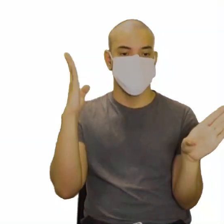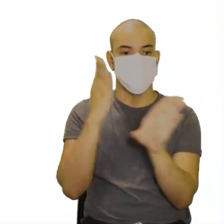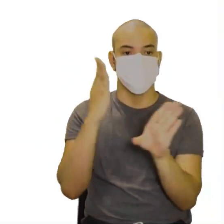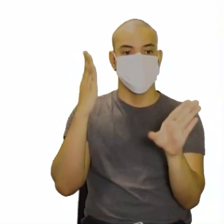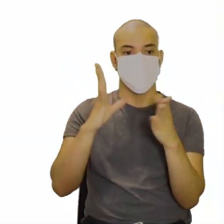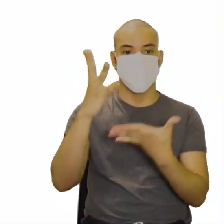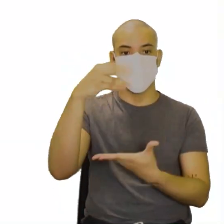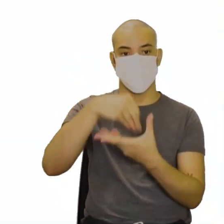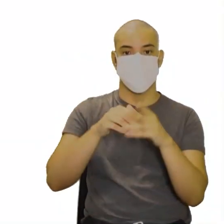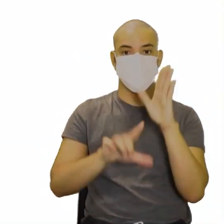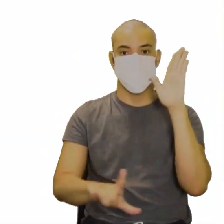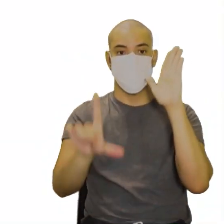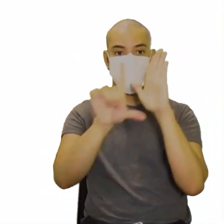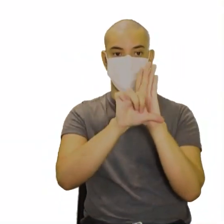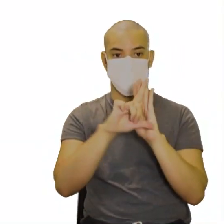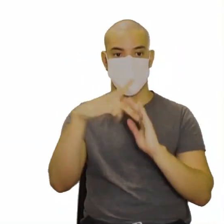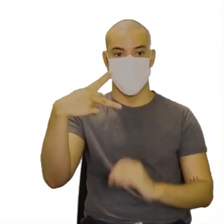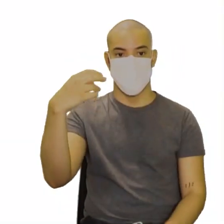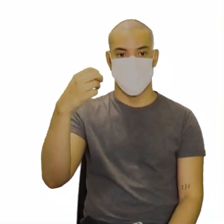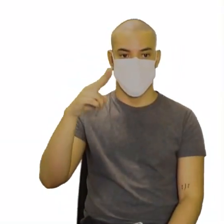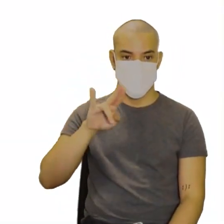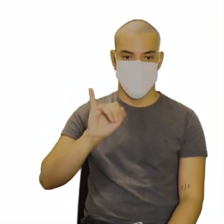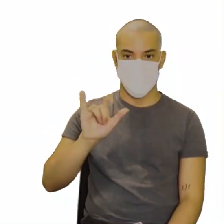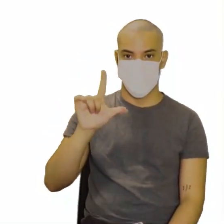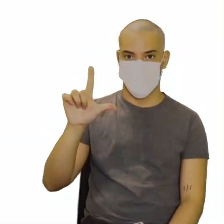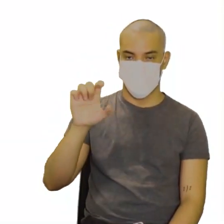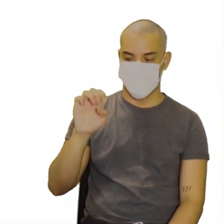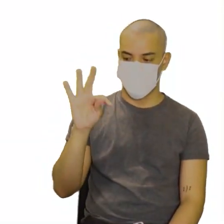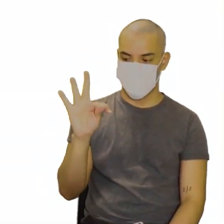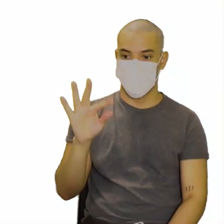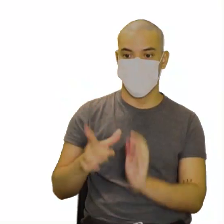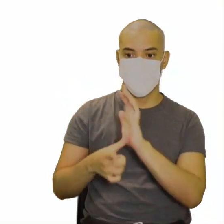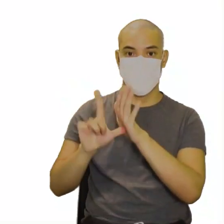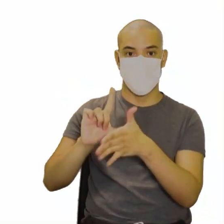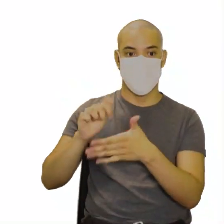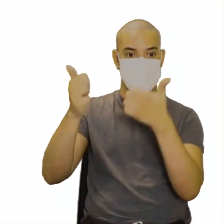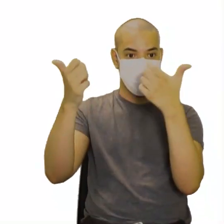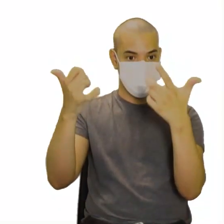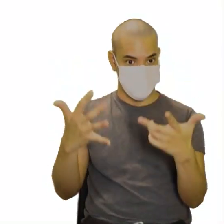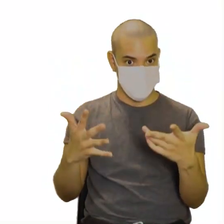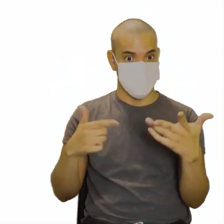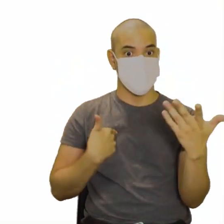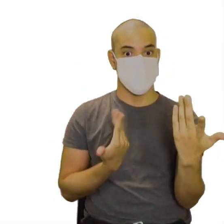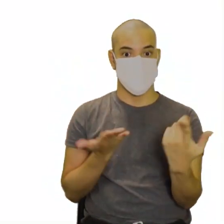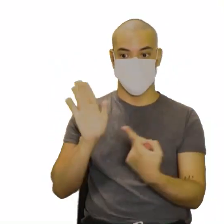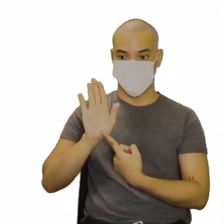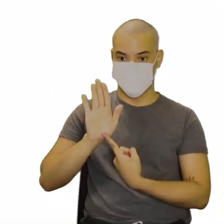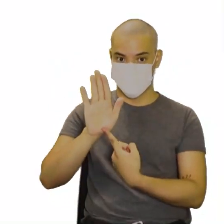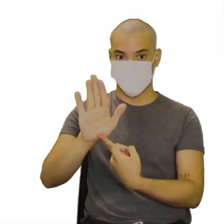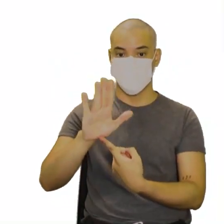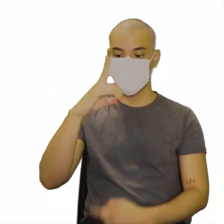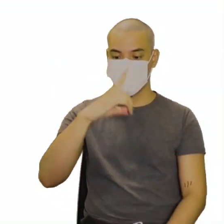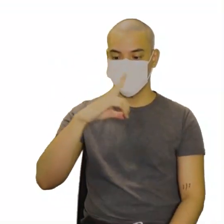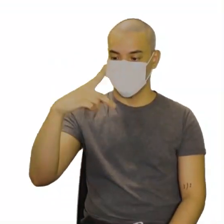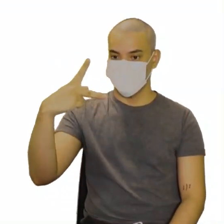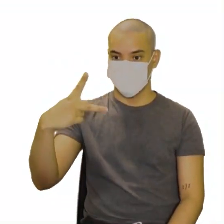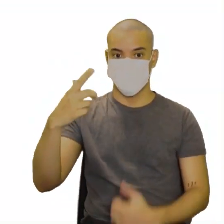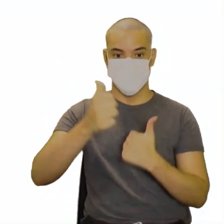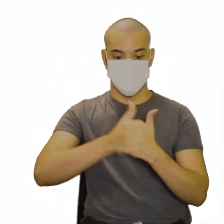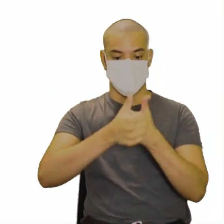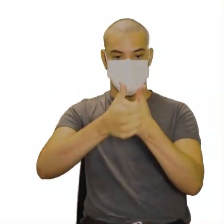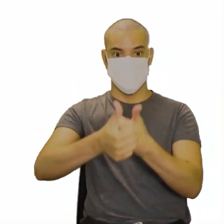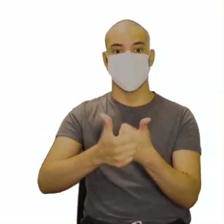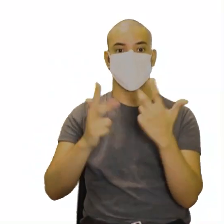Através da lei de Pouillet, como vocês podem ver aqui. Olha só, onde a DDP equivalente